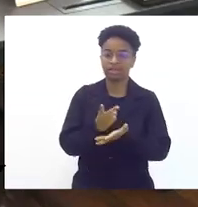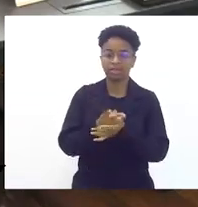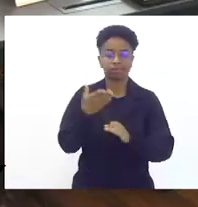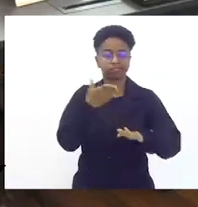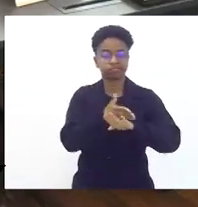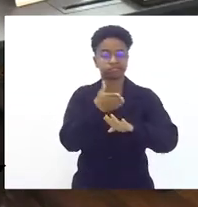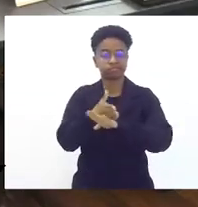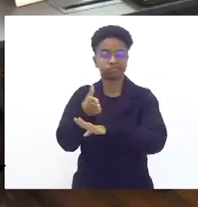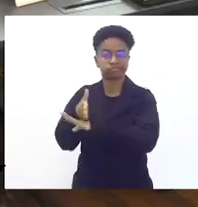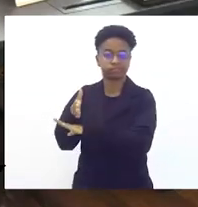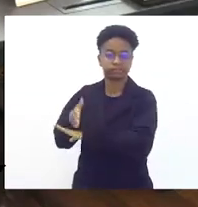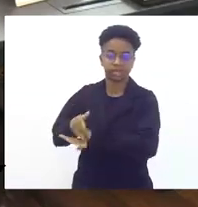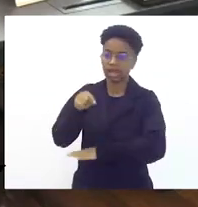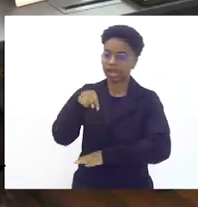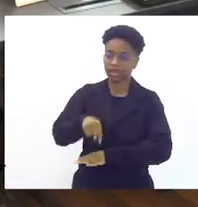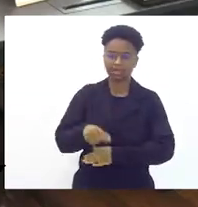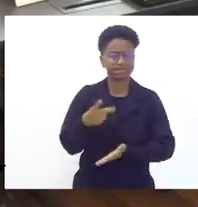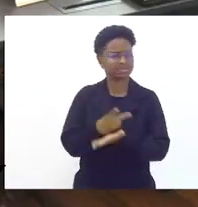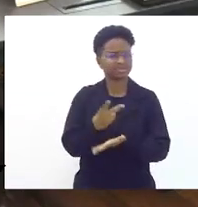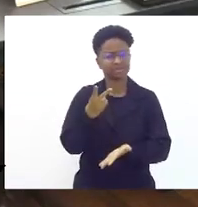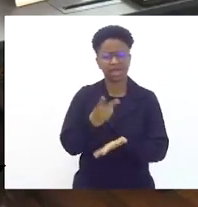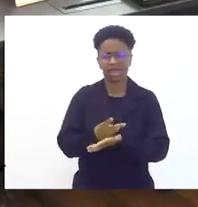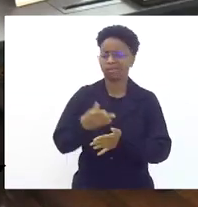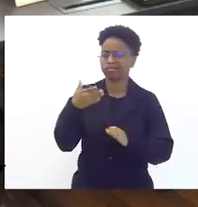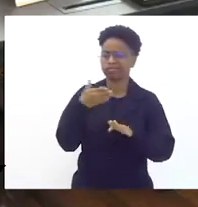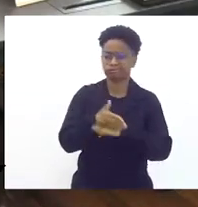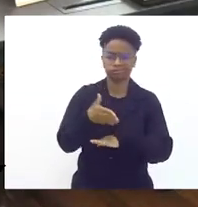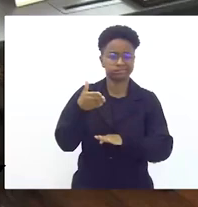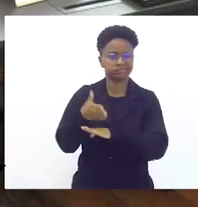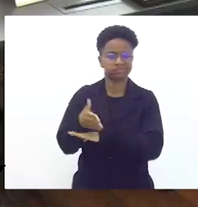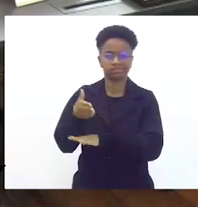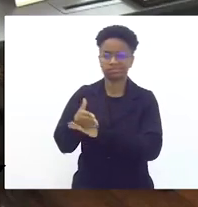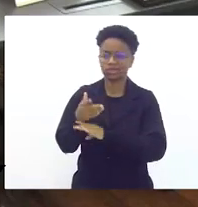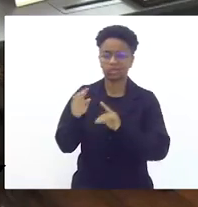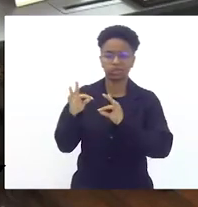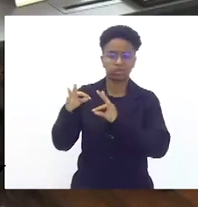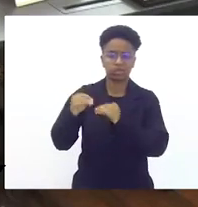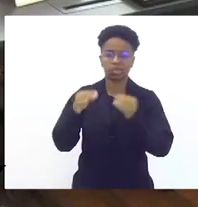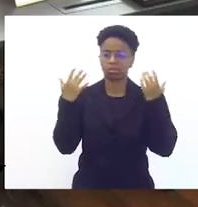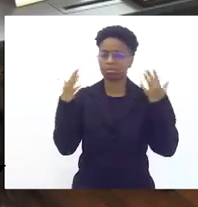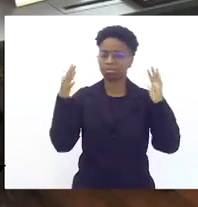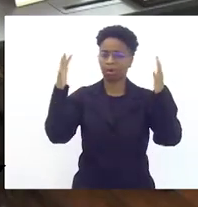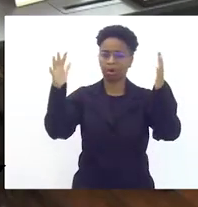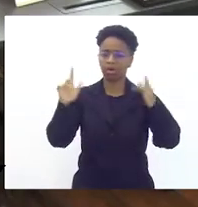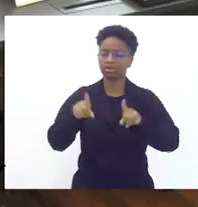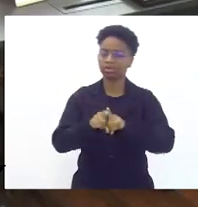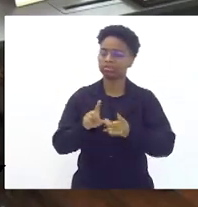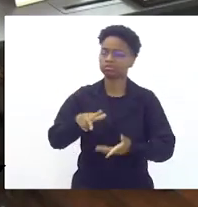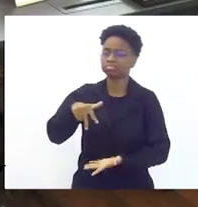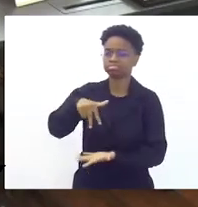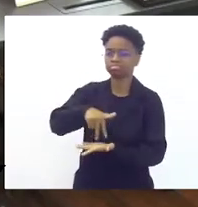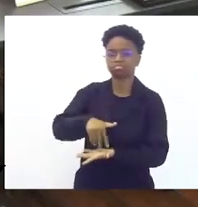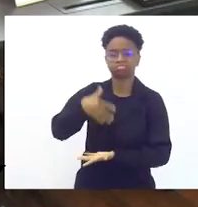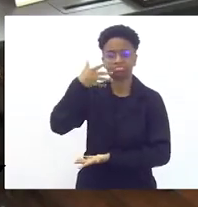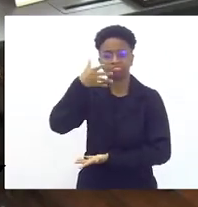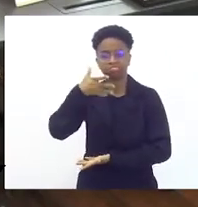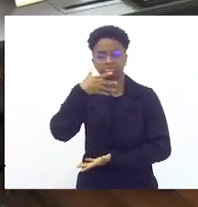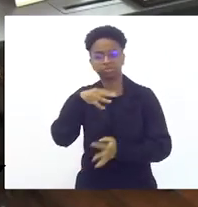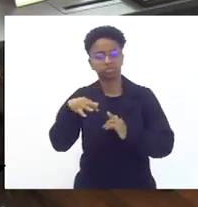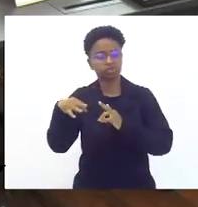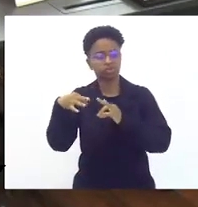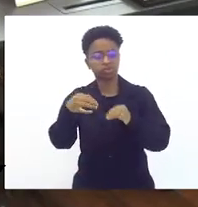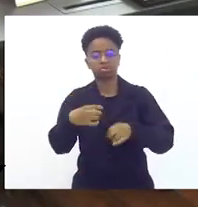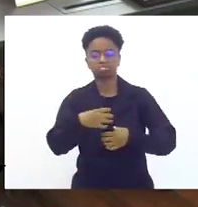participa das audiências de forma muito enfática sempre é muito aplaudido Levanta a emoção